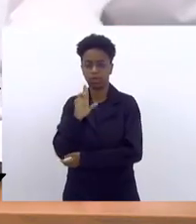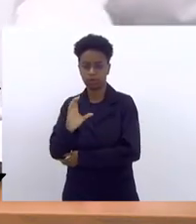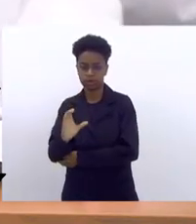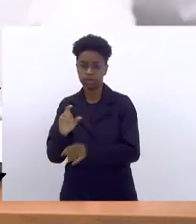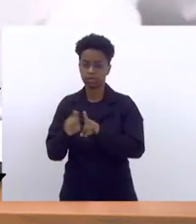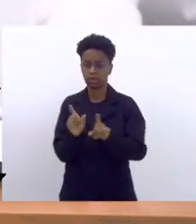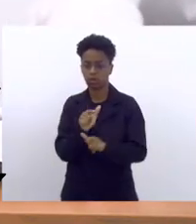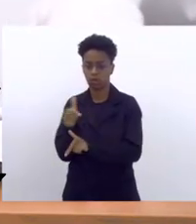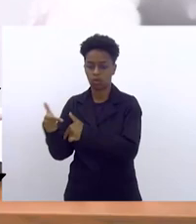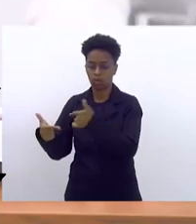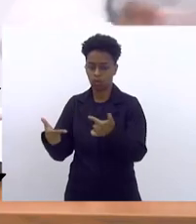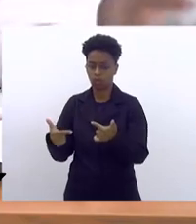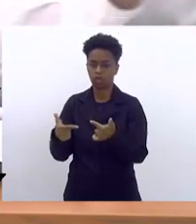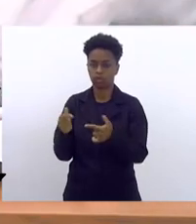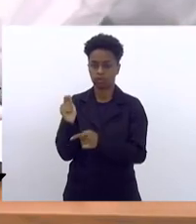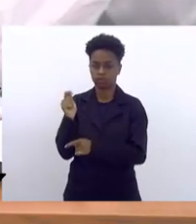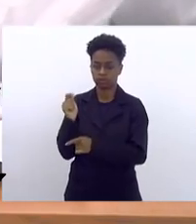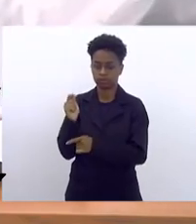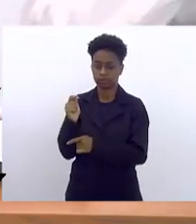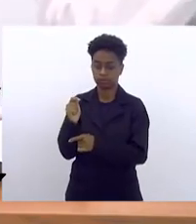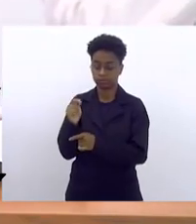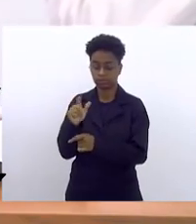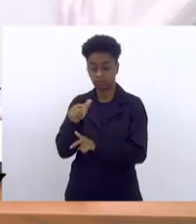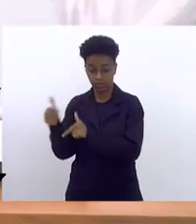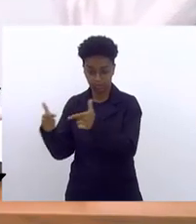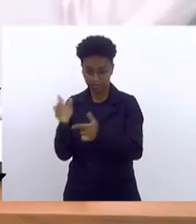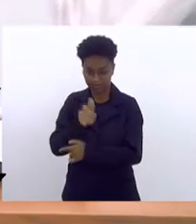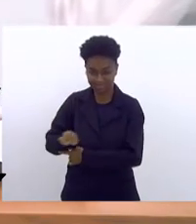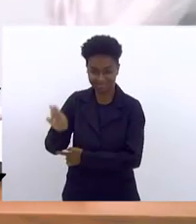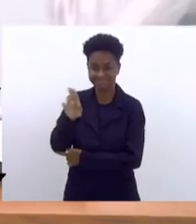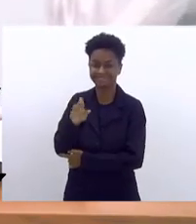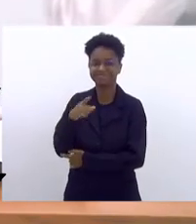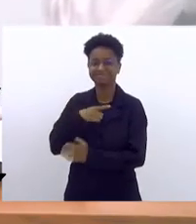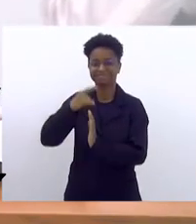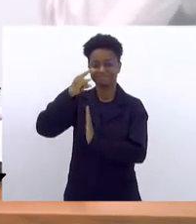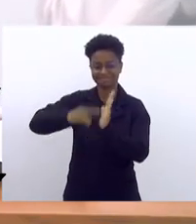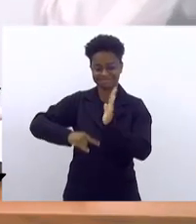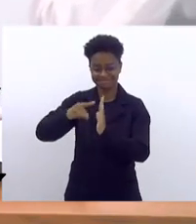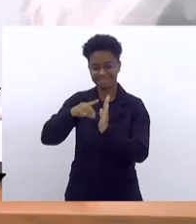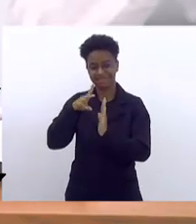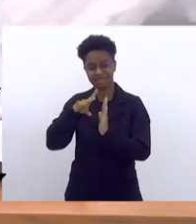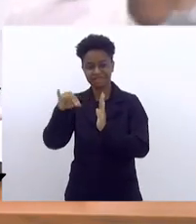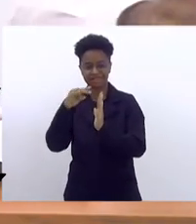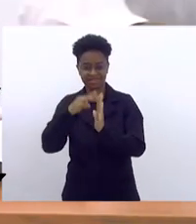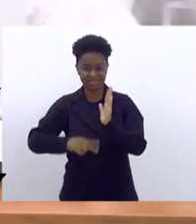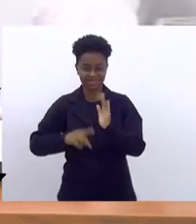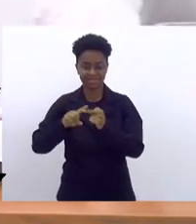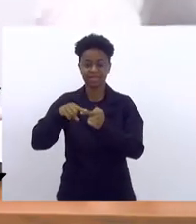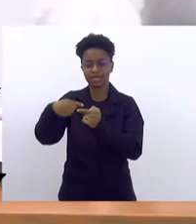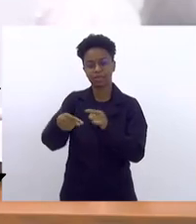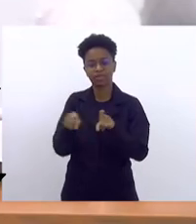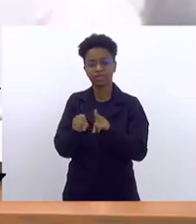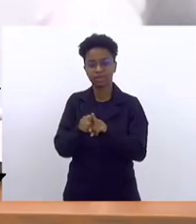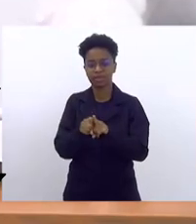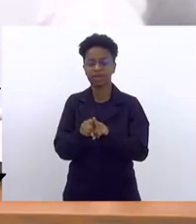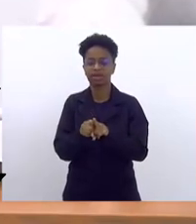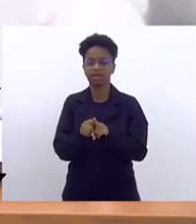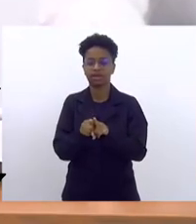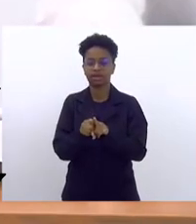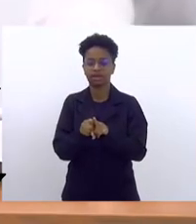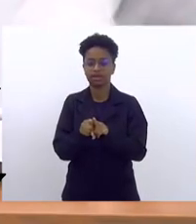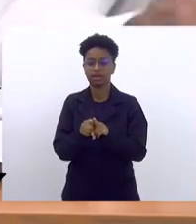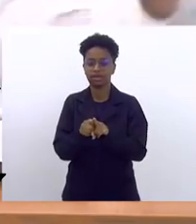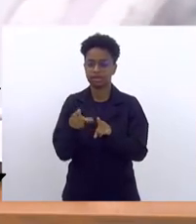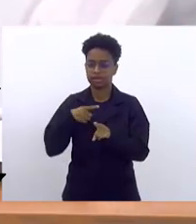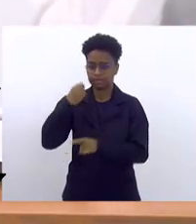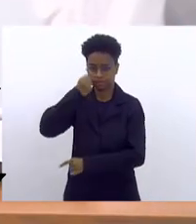outras universidades e dali sai uma nota que eles vão ler e posteriormente nós vamos fazer uma audiência uma audiência